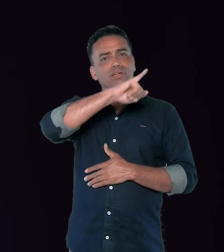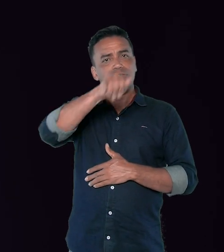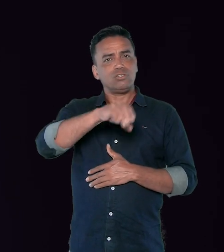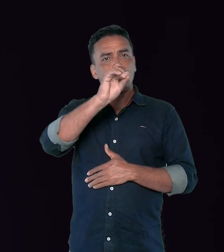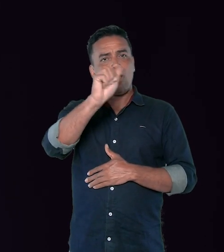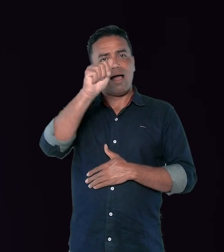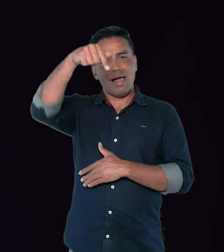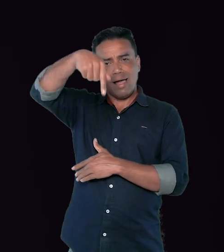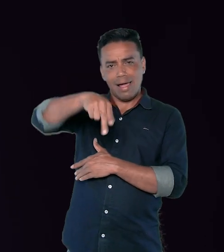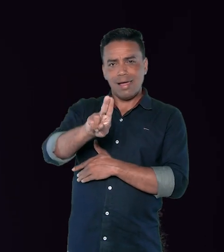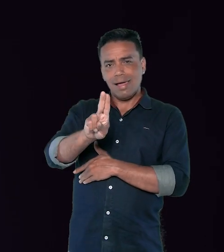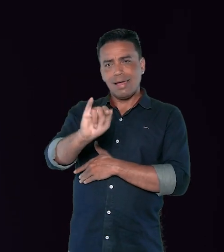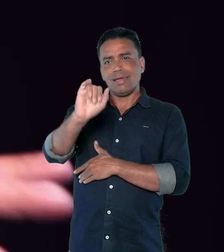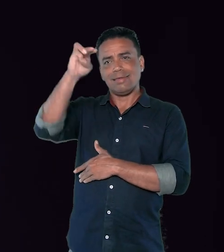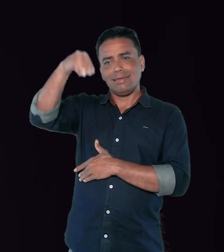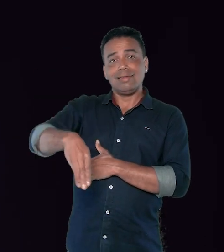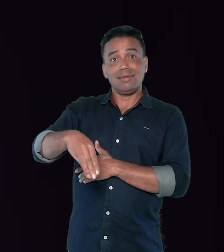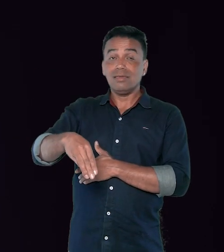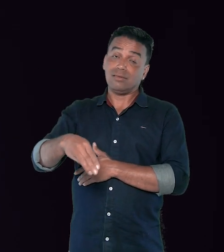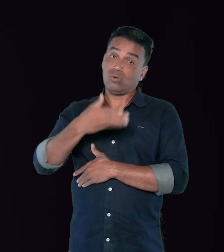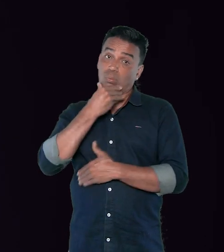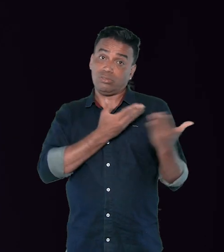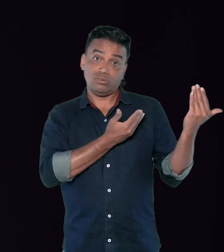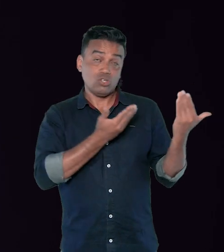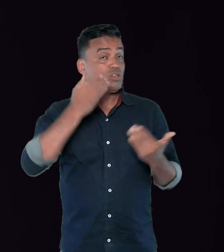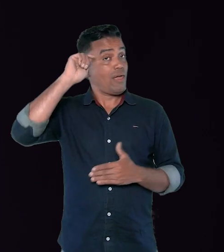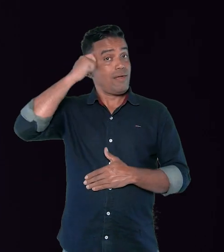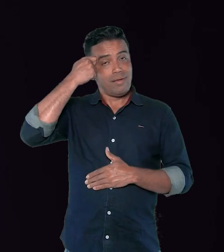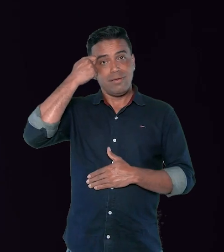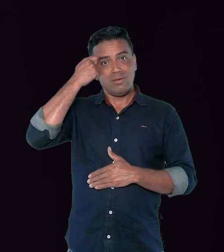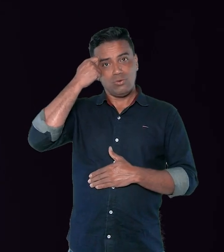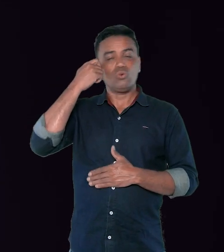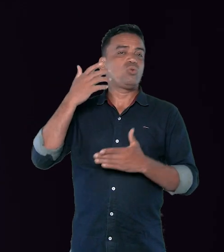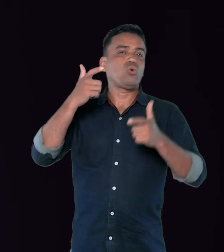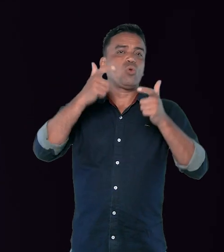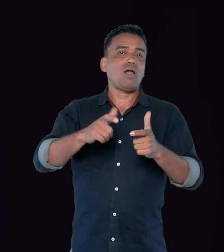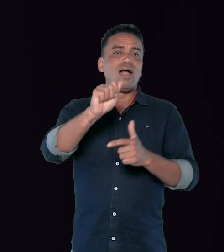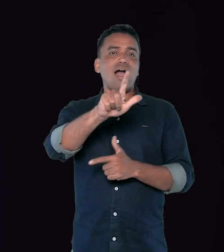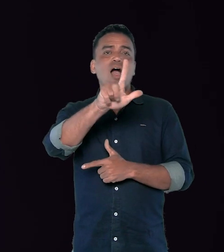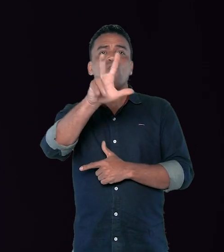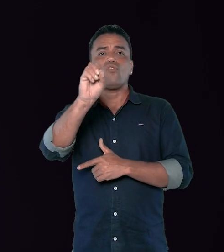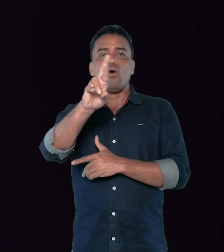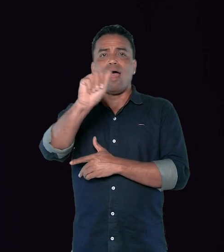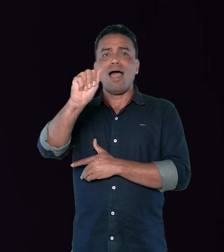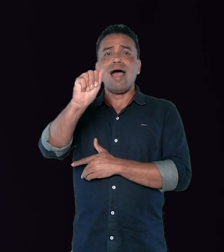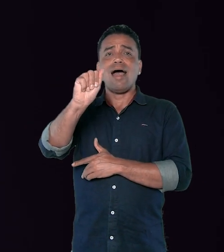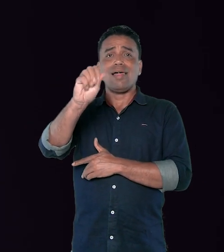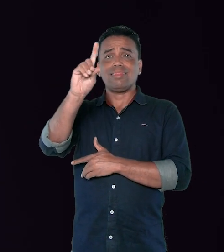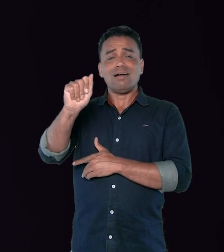negro que mora em Alvorada, que é a região metropolitana de Porto Alegre. Alvorada é um lugar,